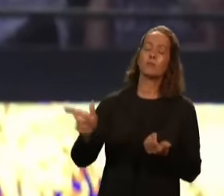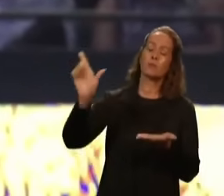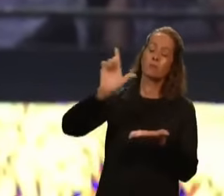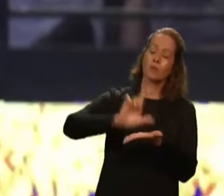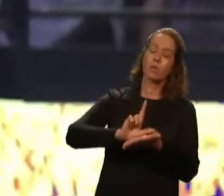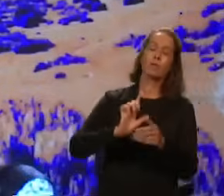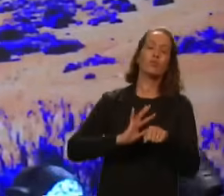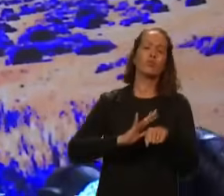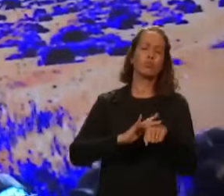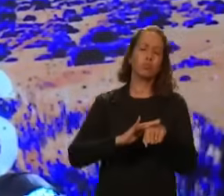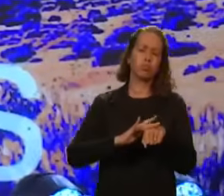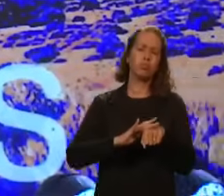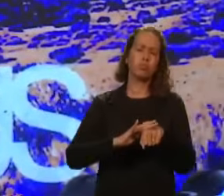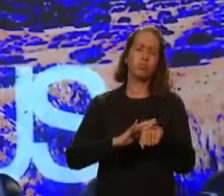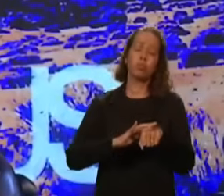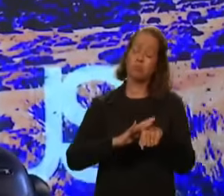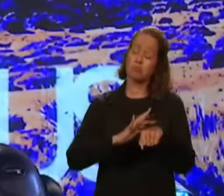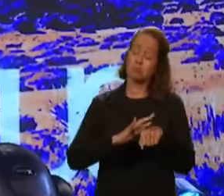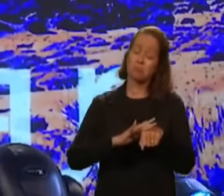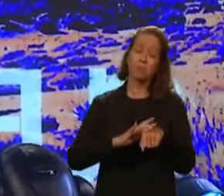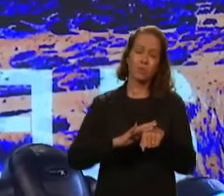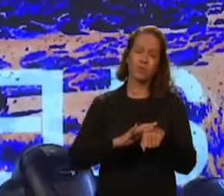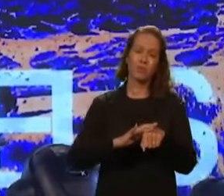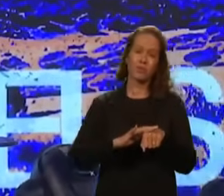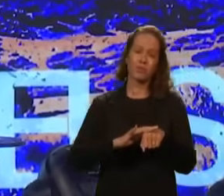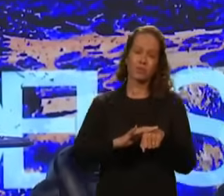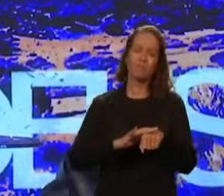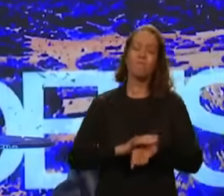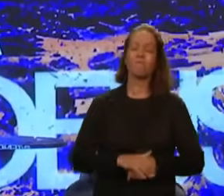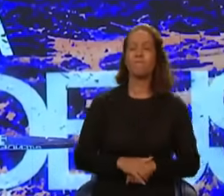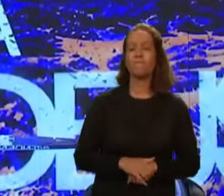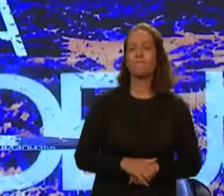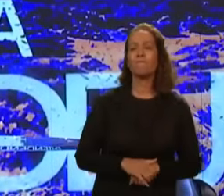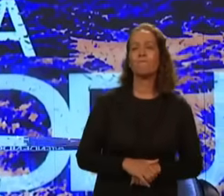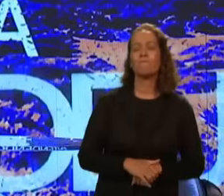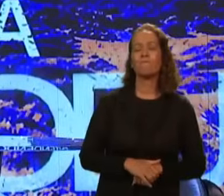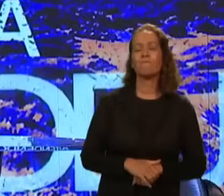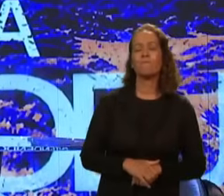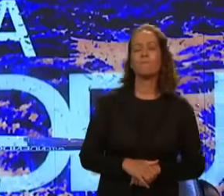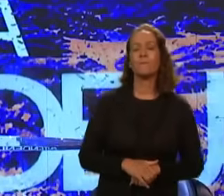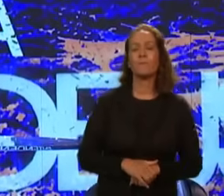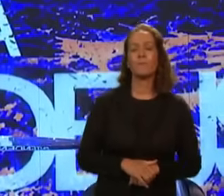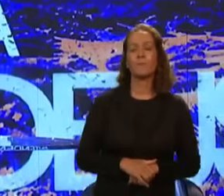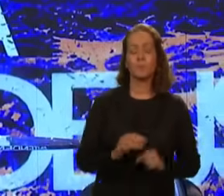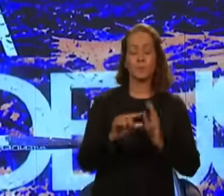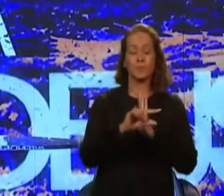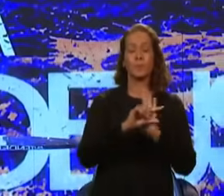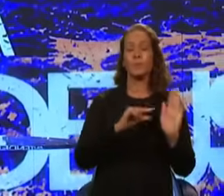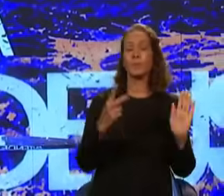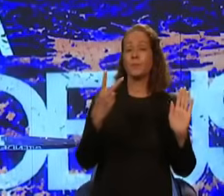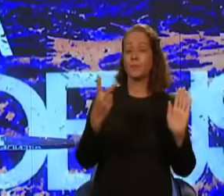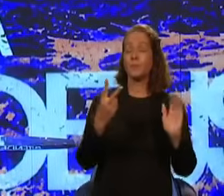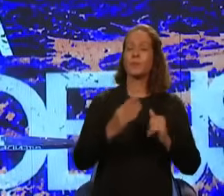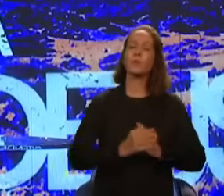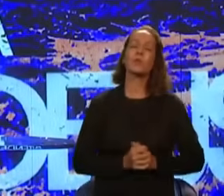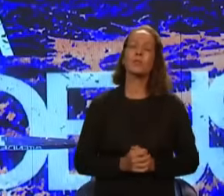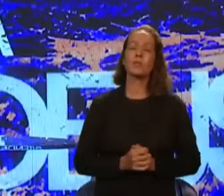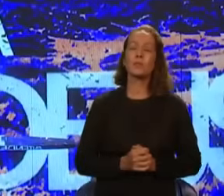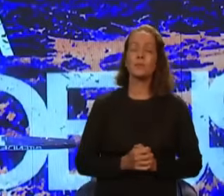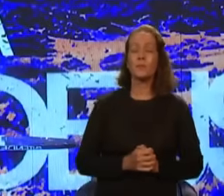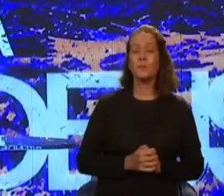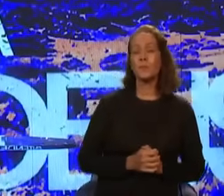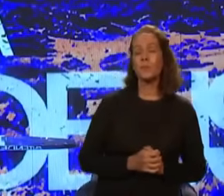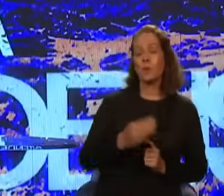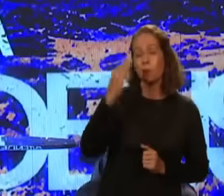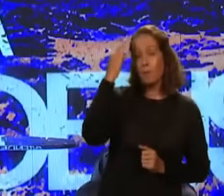doente. Ficou doente. Essa é a primeira coisa que a gente vê. Olha o verso 2: Maria, sua irmã,